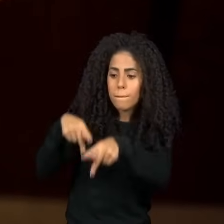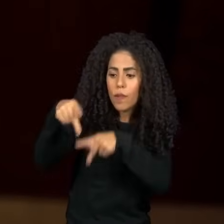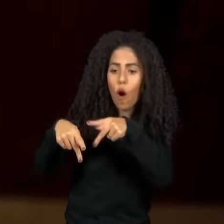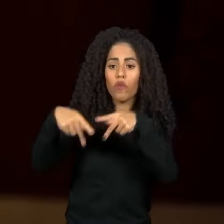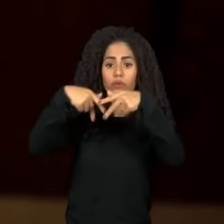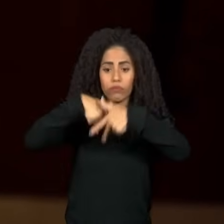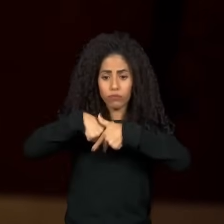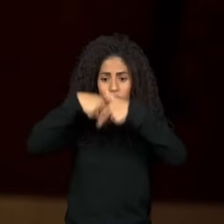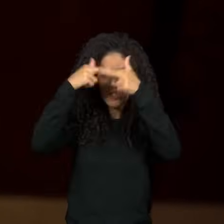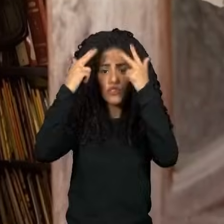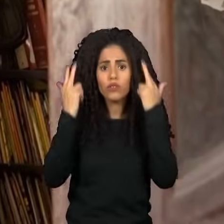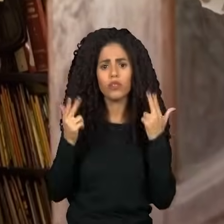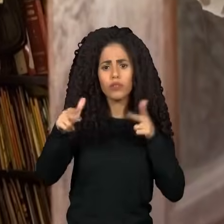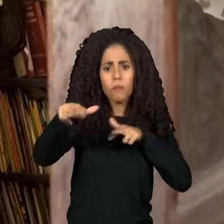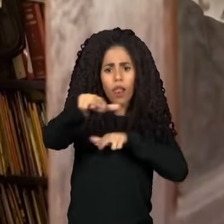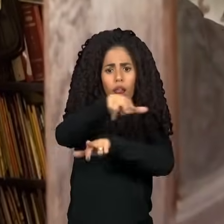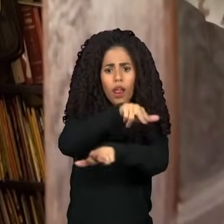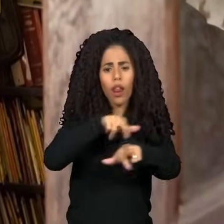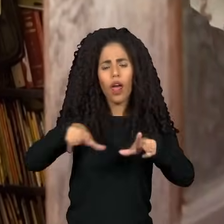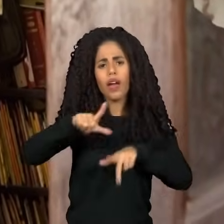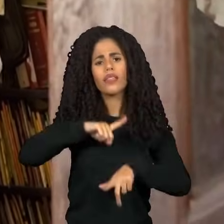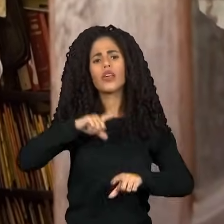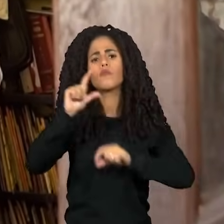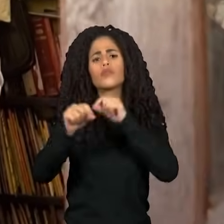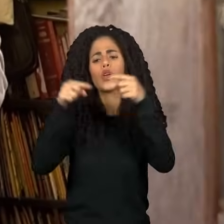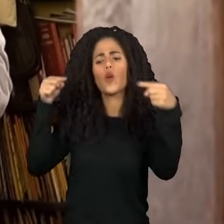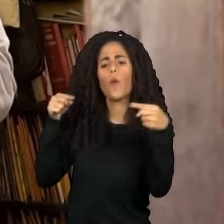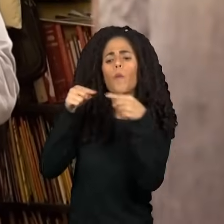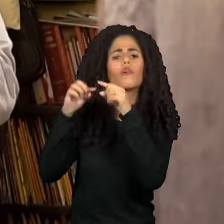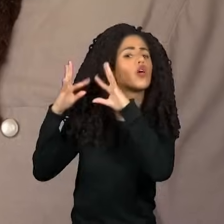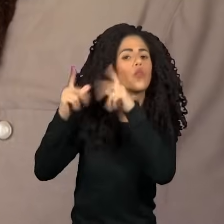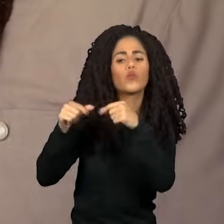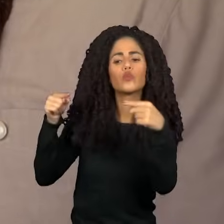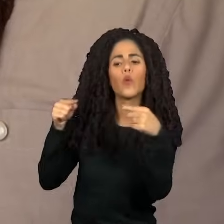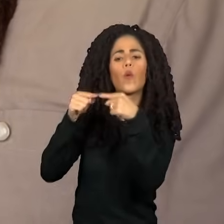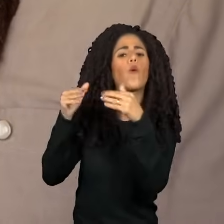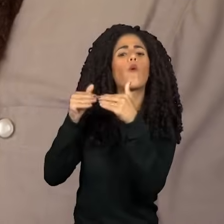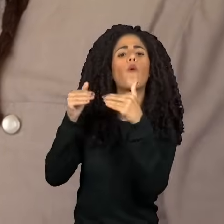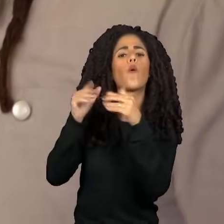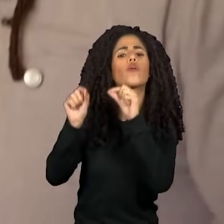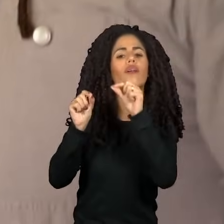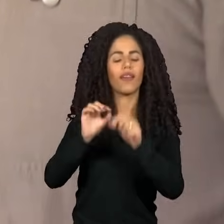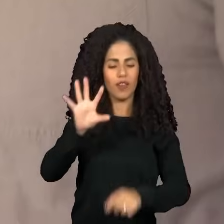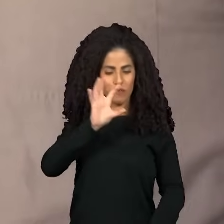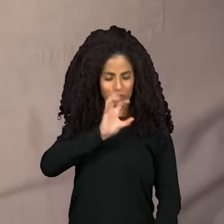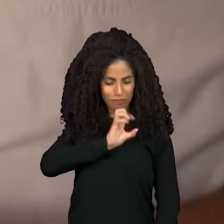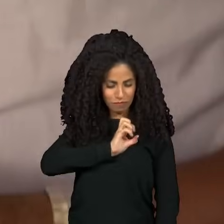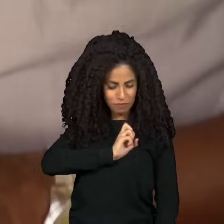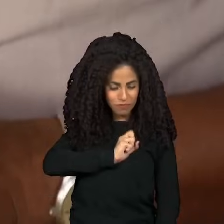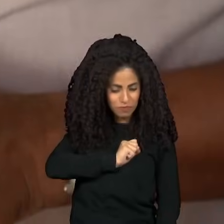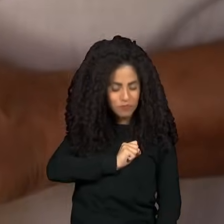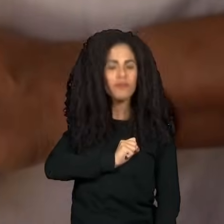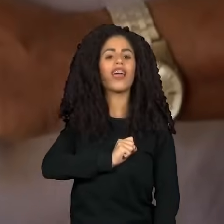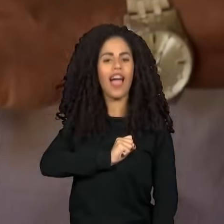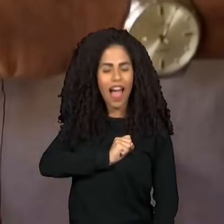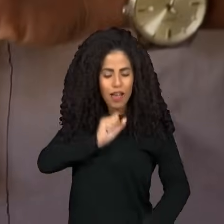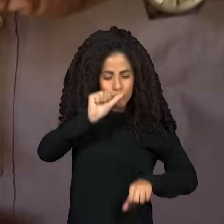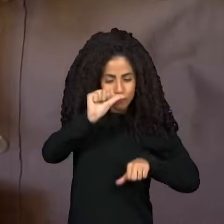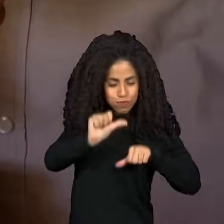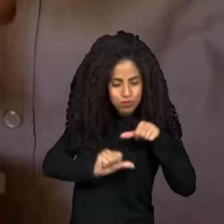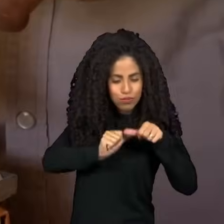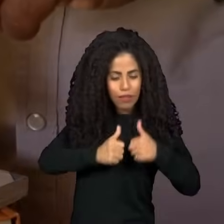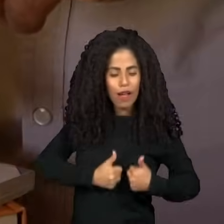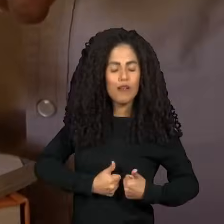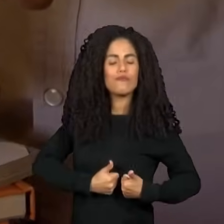etnias distintas. Agora, uma coisa em comum é o amor, ele tem o poder de